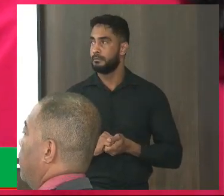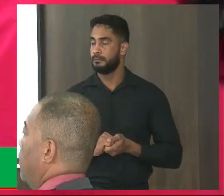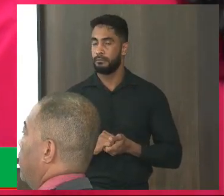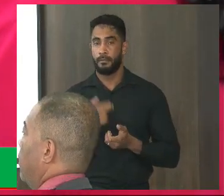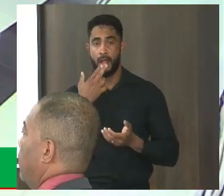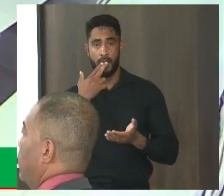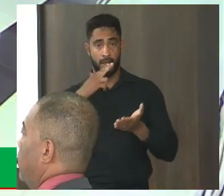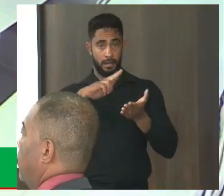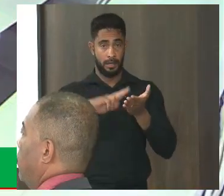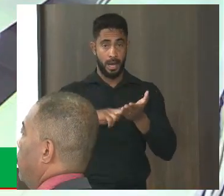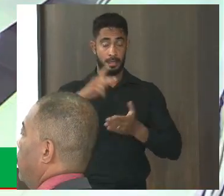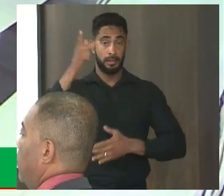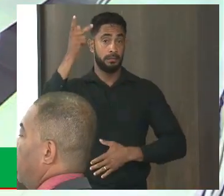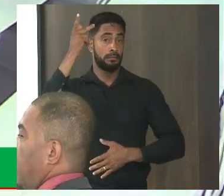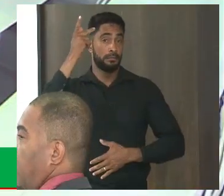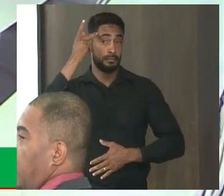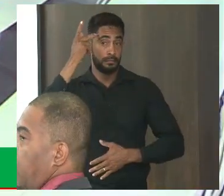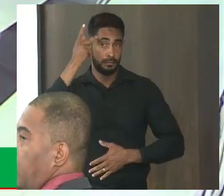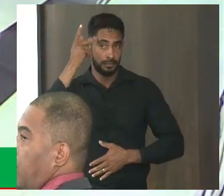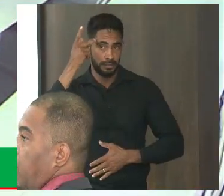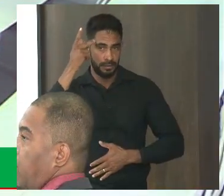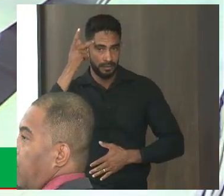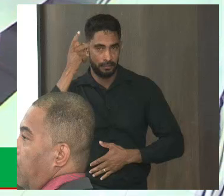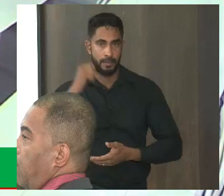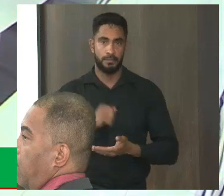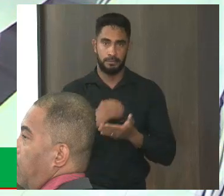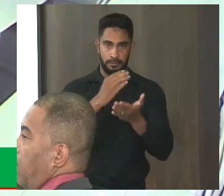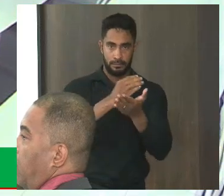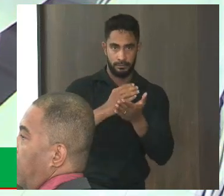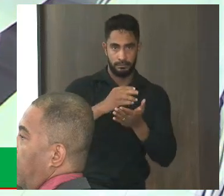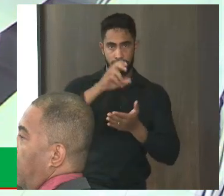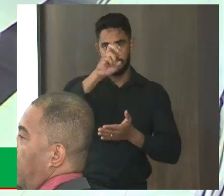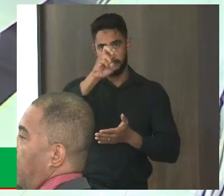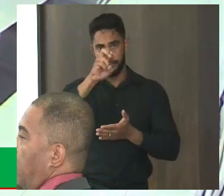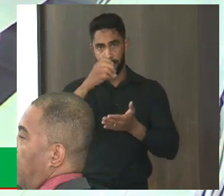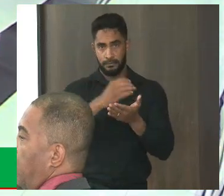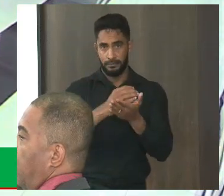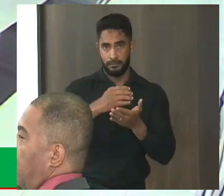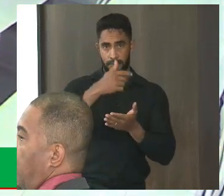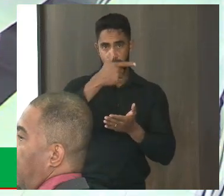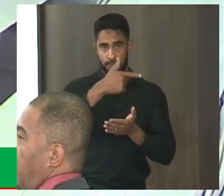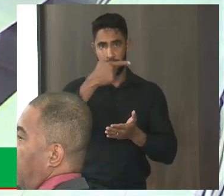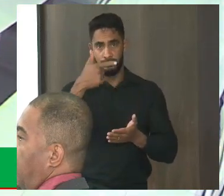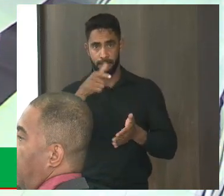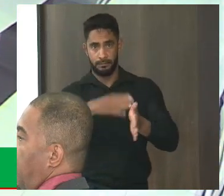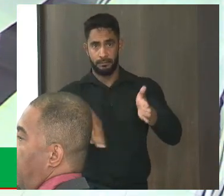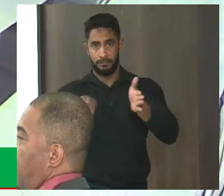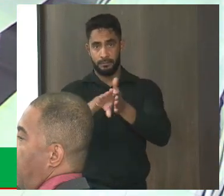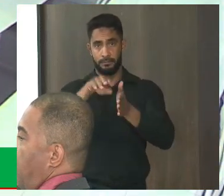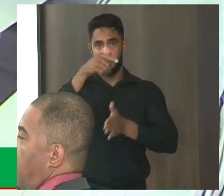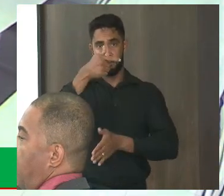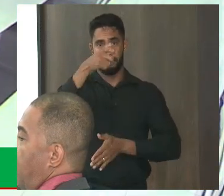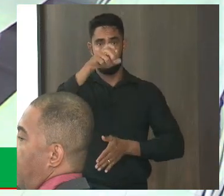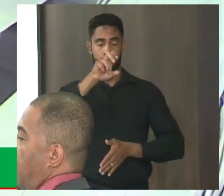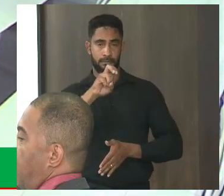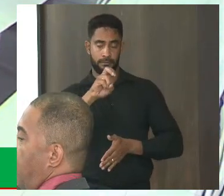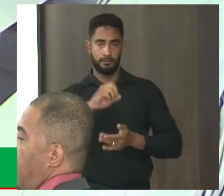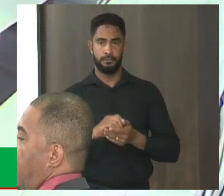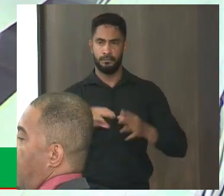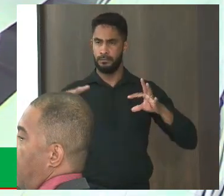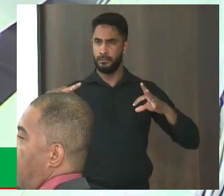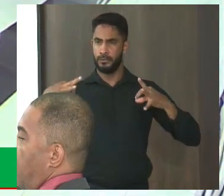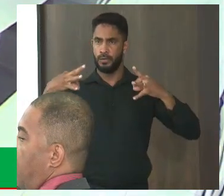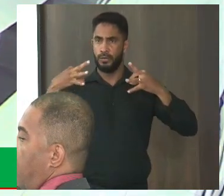Carta de São Paulo aos Gálatas, capítulo 5, versículos 22 e 25. Mas o fruto